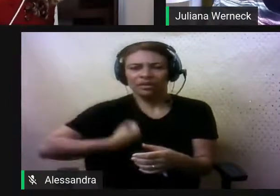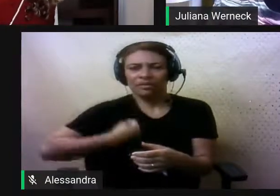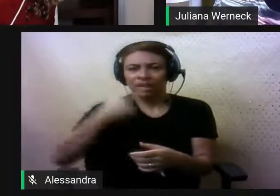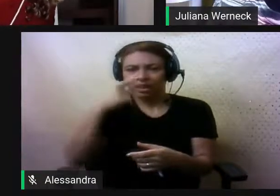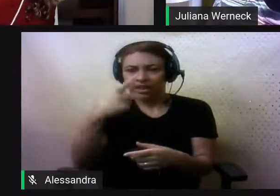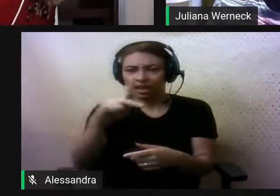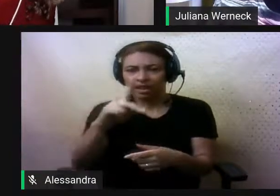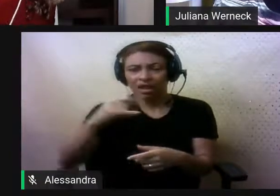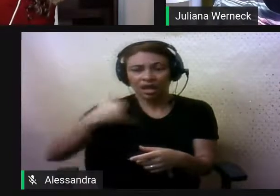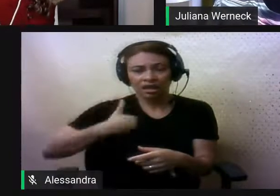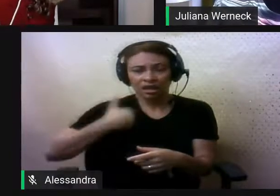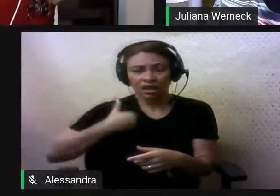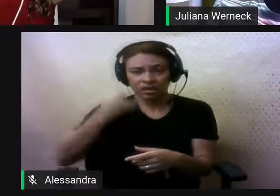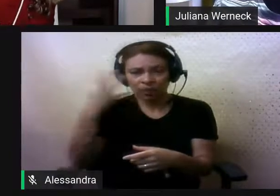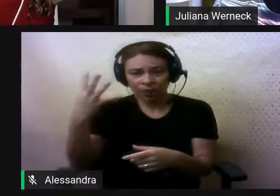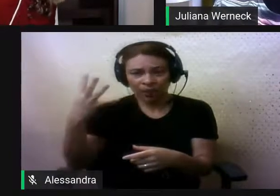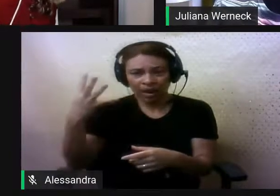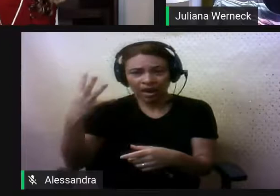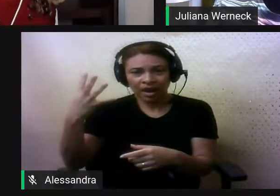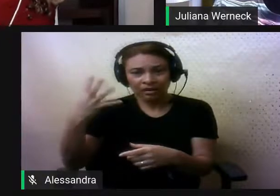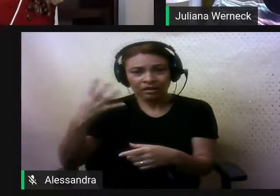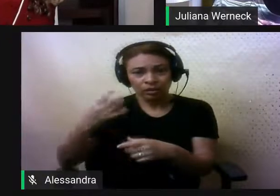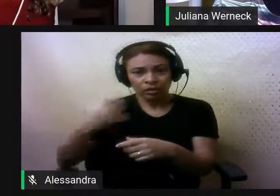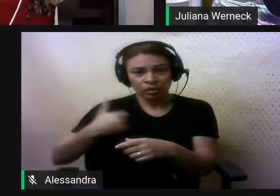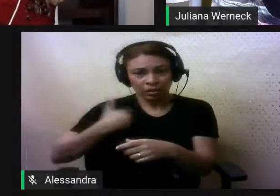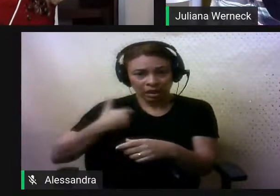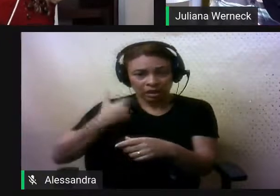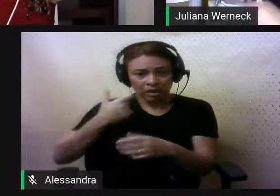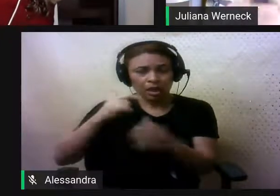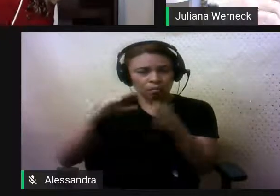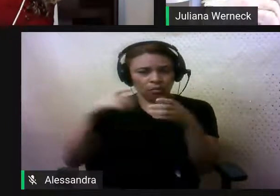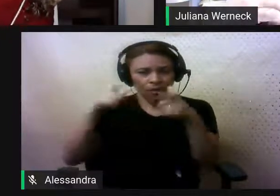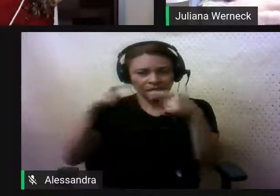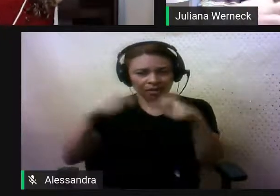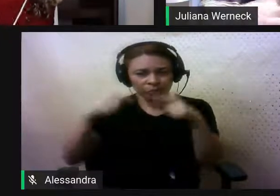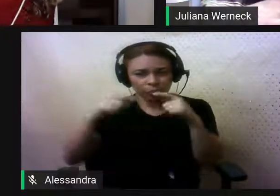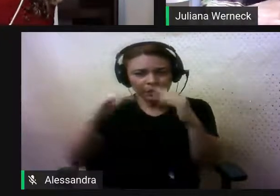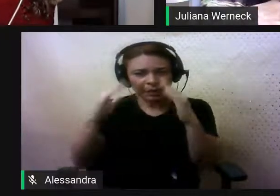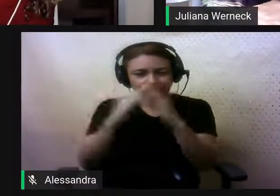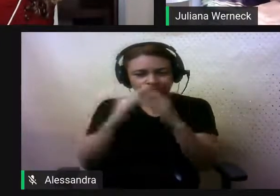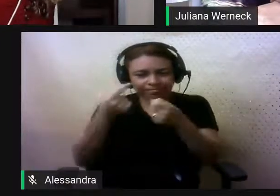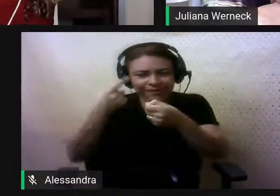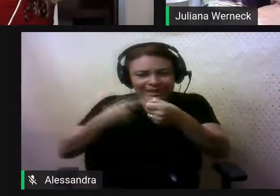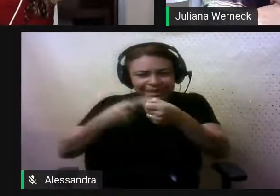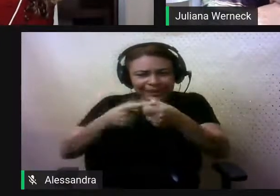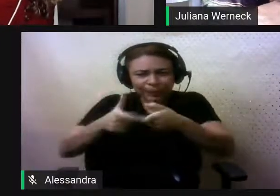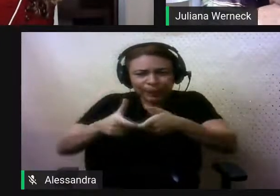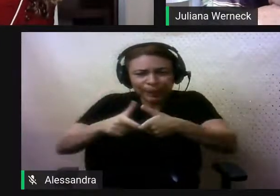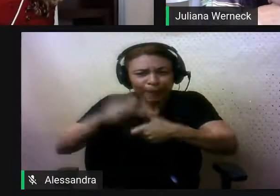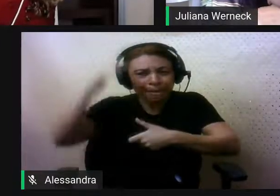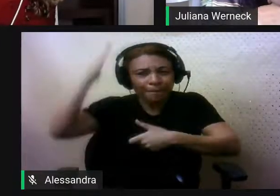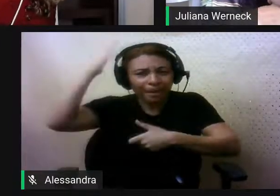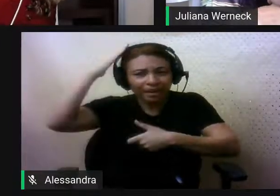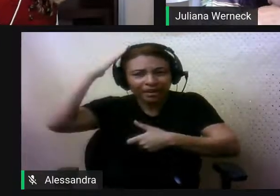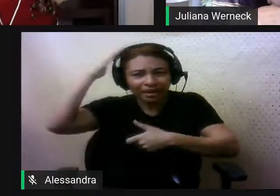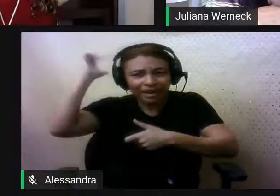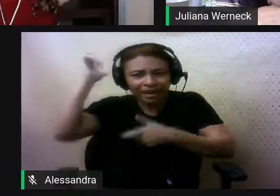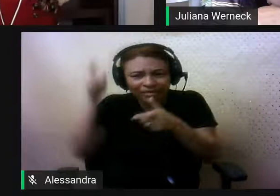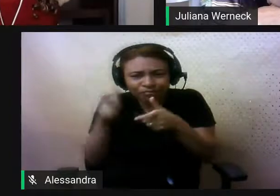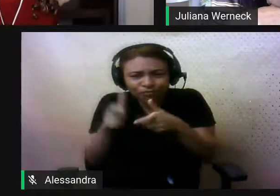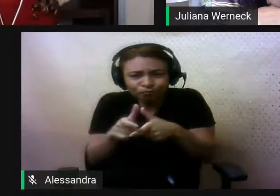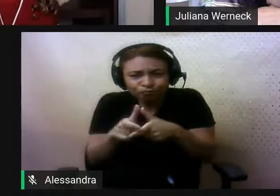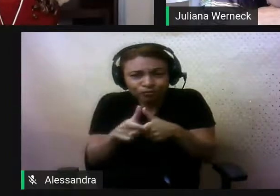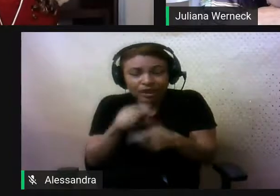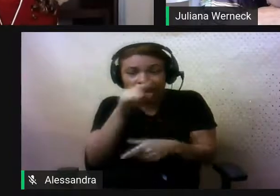4 anos de idade, eu morava num distrito chamado Caudalho do Sul, que é mais ainda no interior do Paraná, fica perto de Açaí. Quando eu